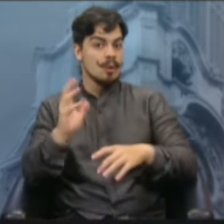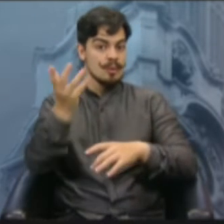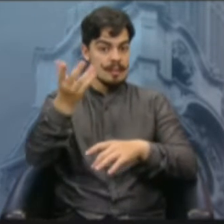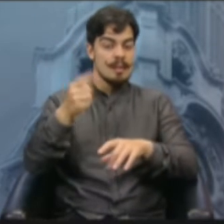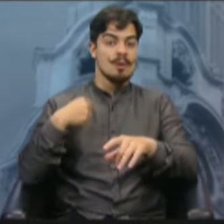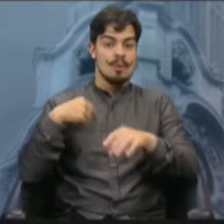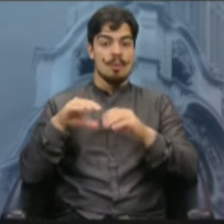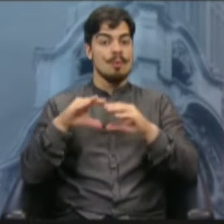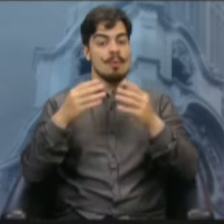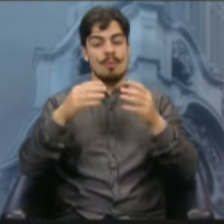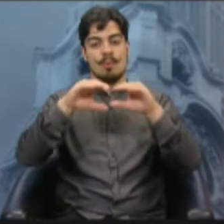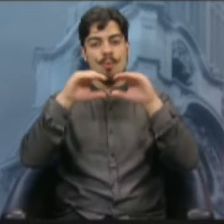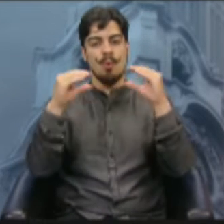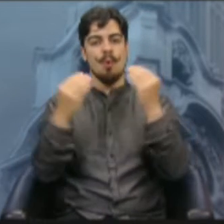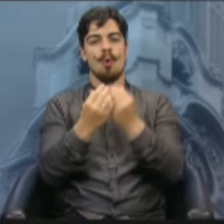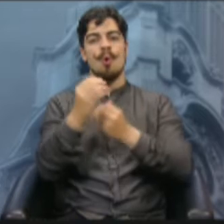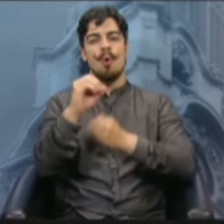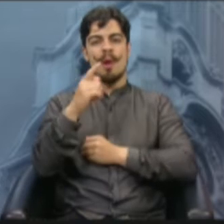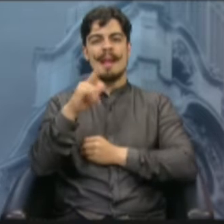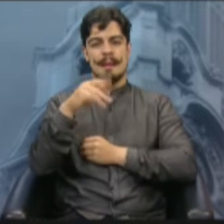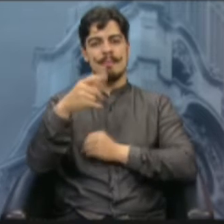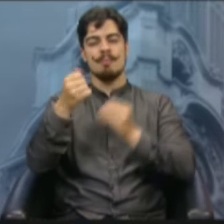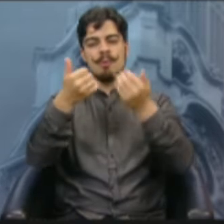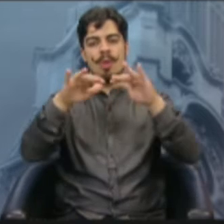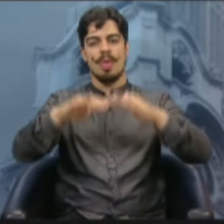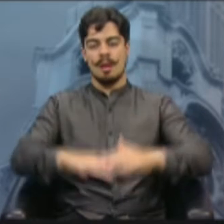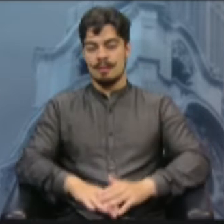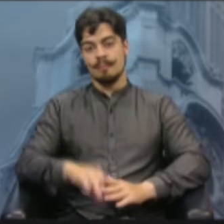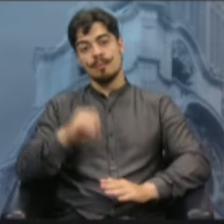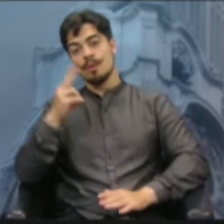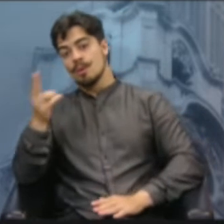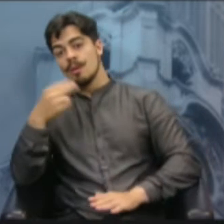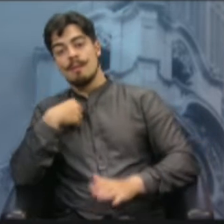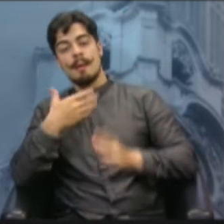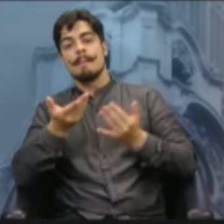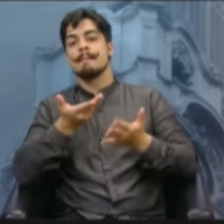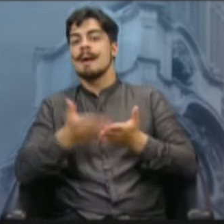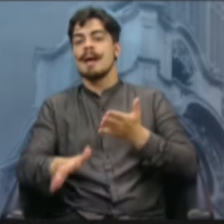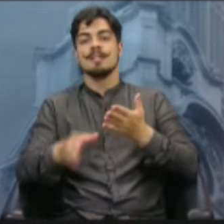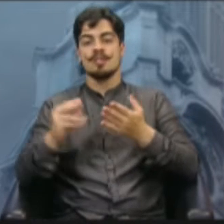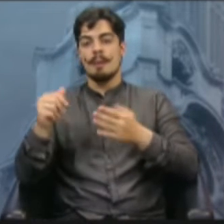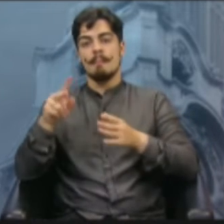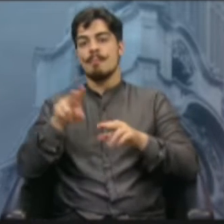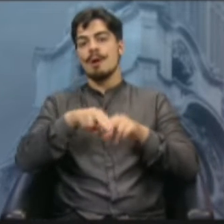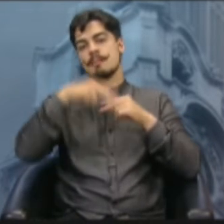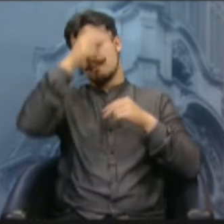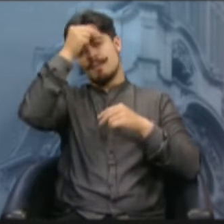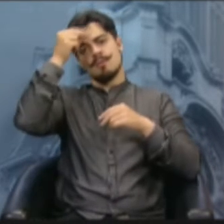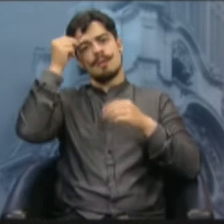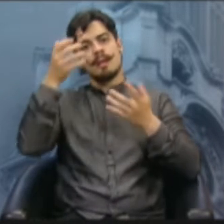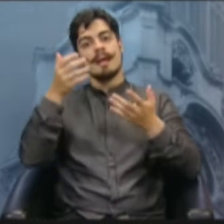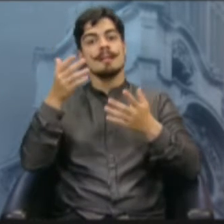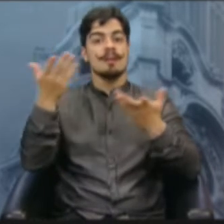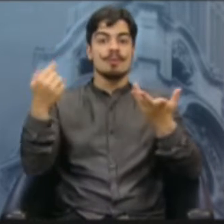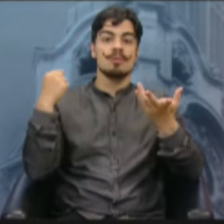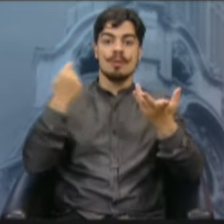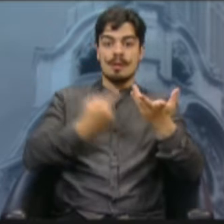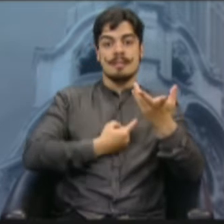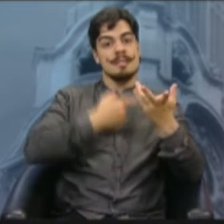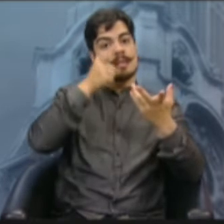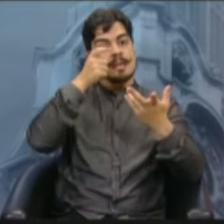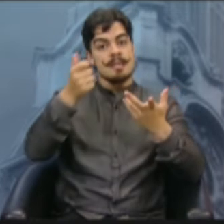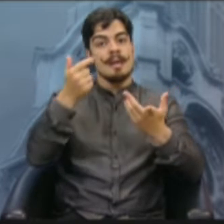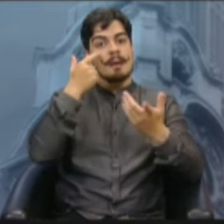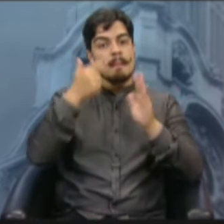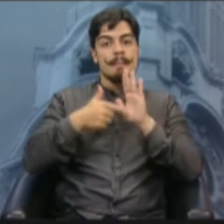simplesmente poderá ser demolido ou ser objeto de uma ação de desapropriação urbanística sancionatória da prefeitura. Então, nós queremos chamar a